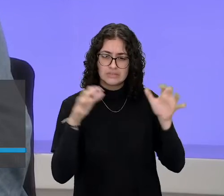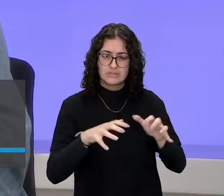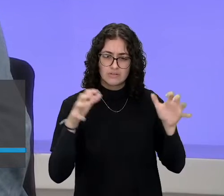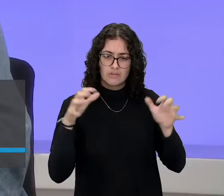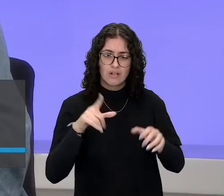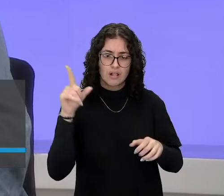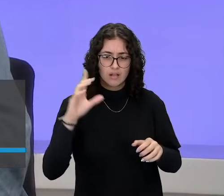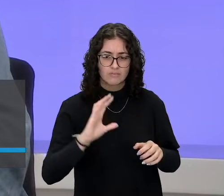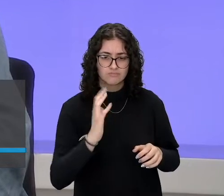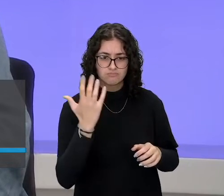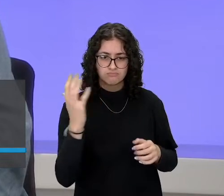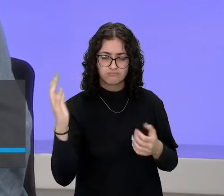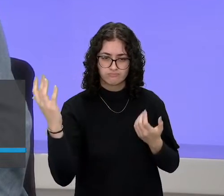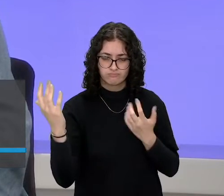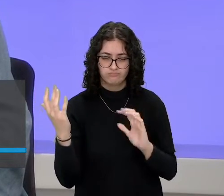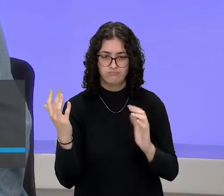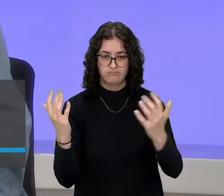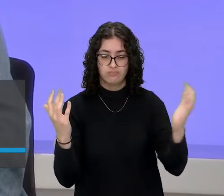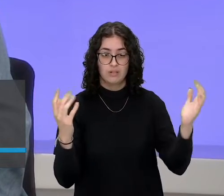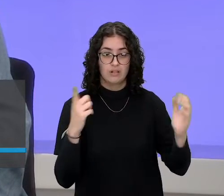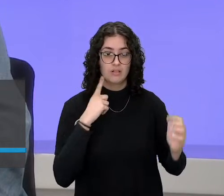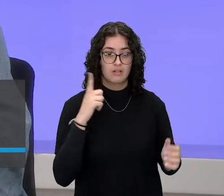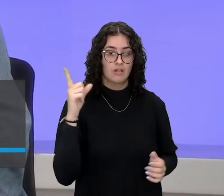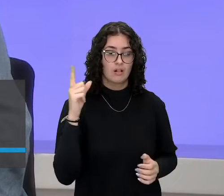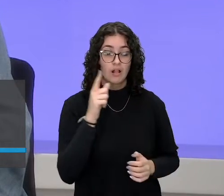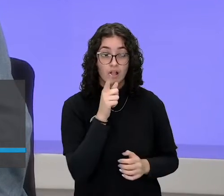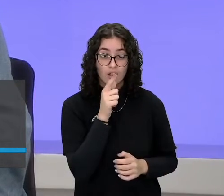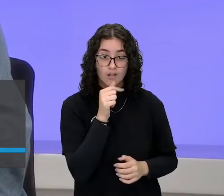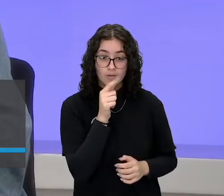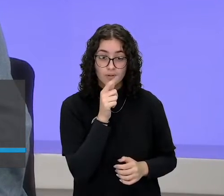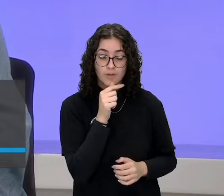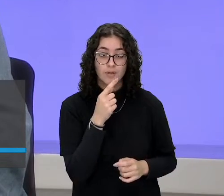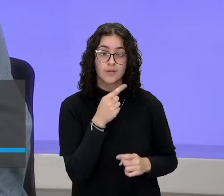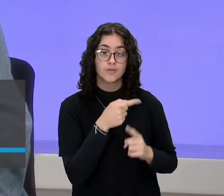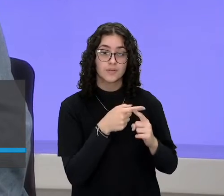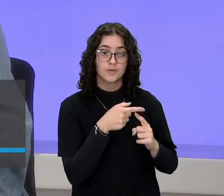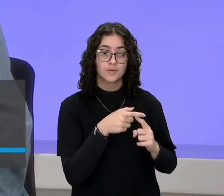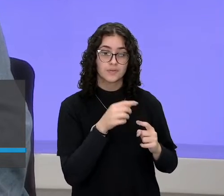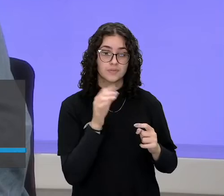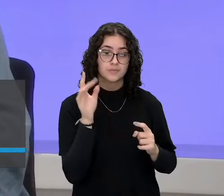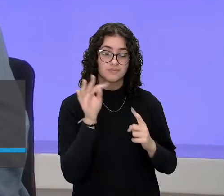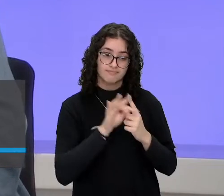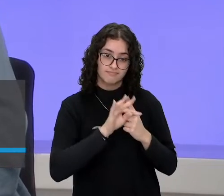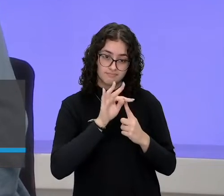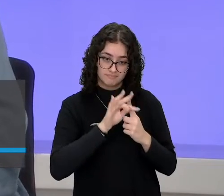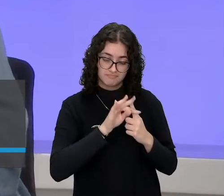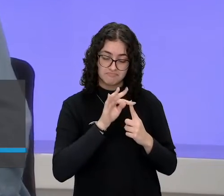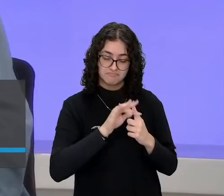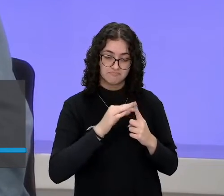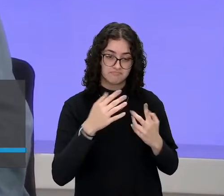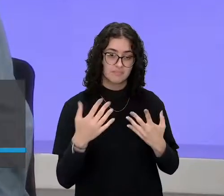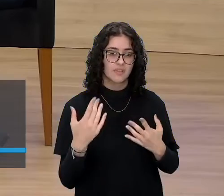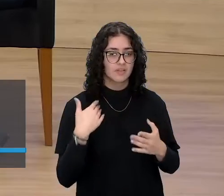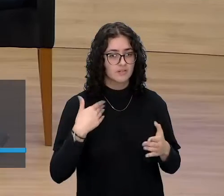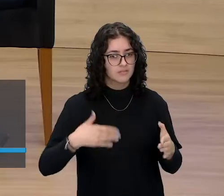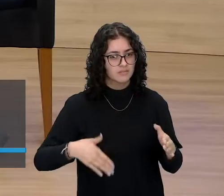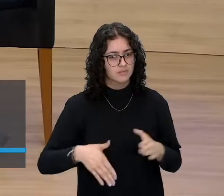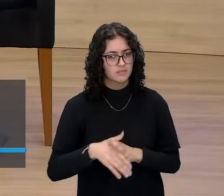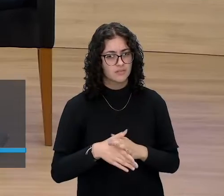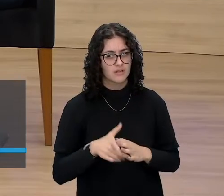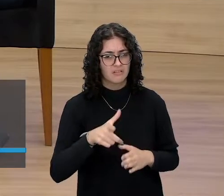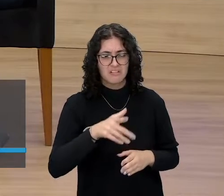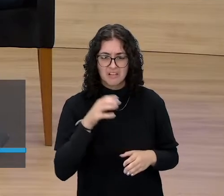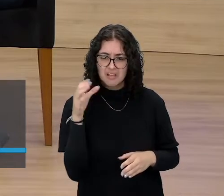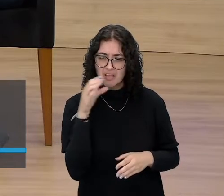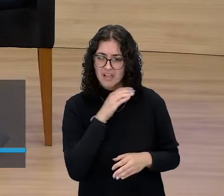Mata Atlântica, né? Tem o clima mais úmido, né? A temperatura e tudo. E aí, quando eu entrei, eu falei, nossa, aqui tá